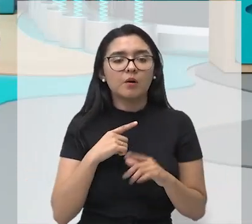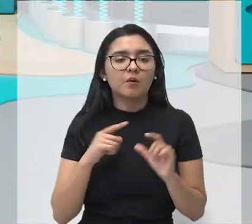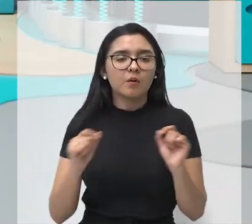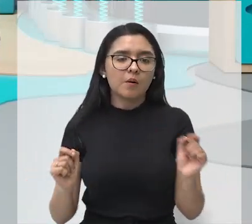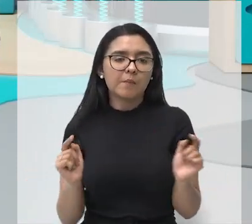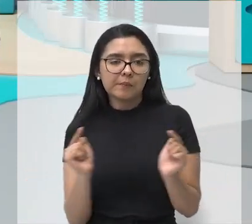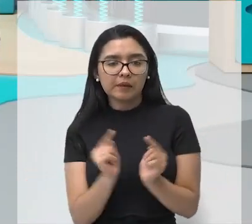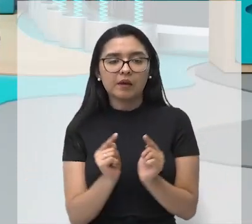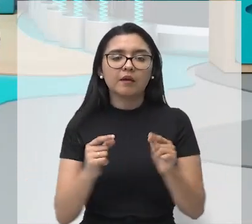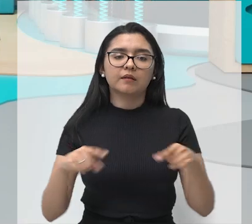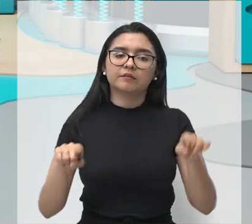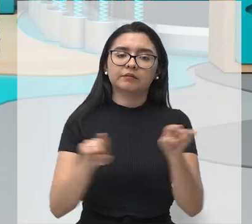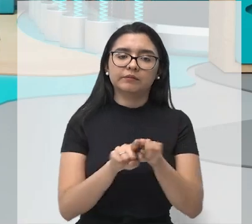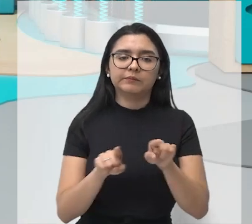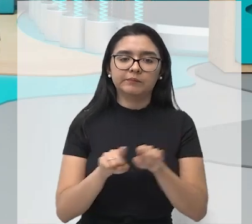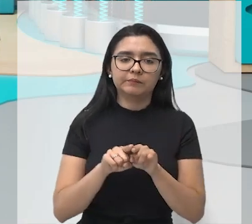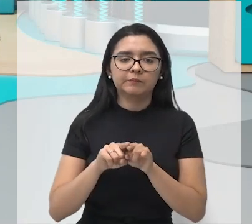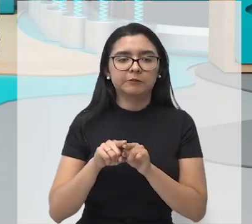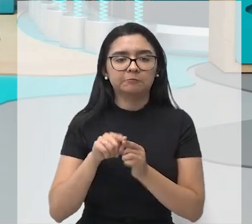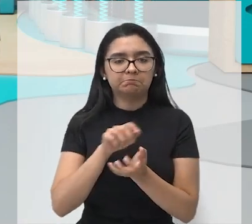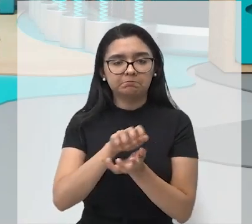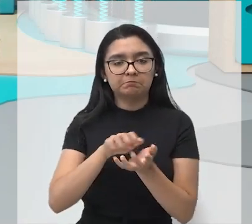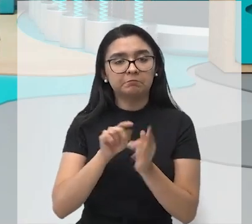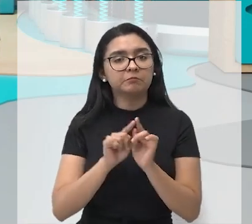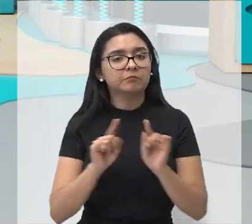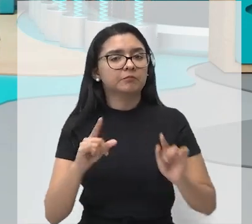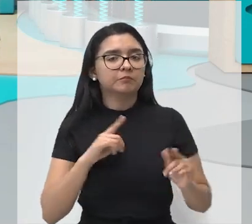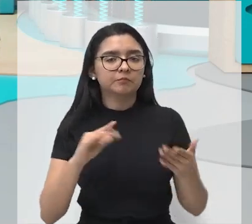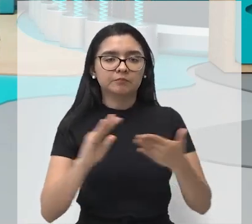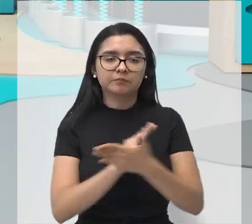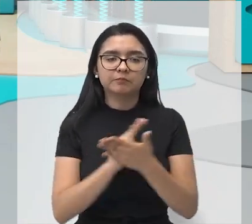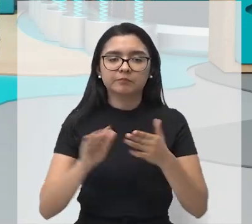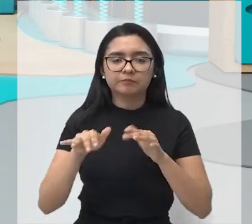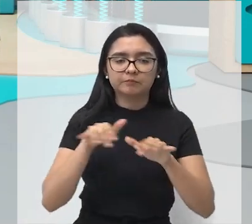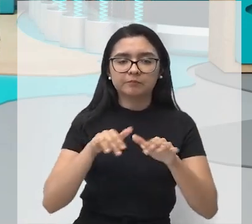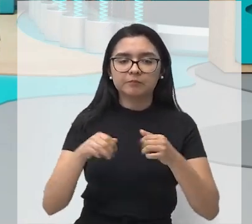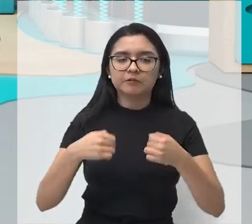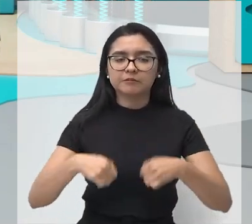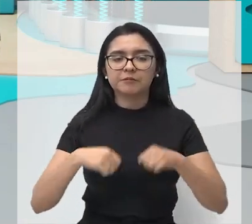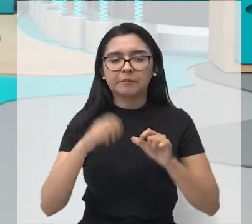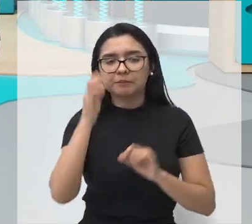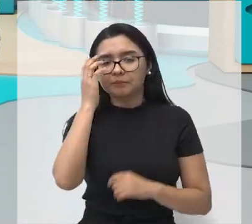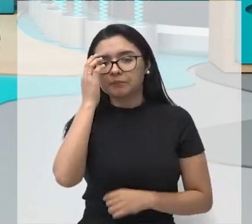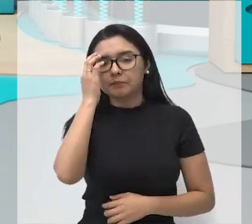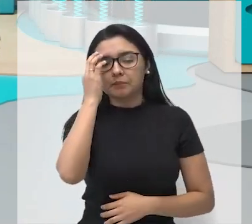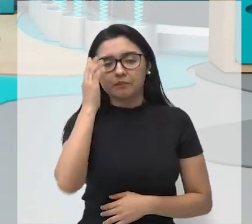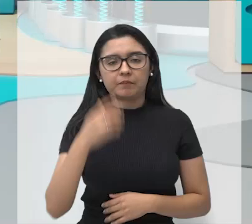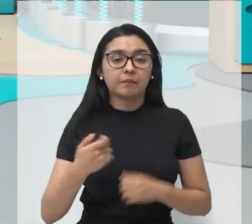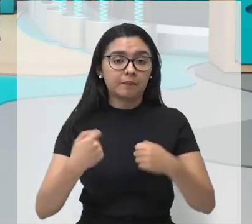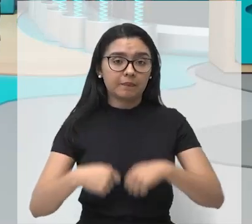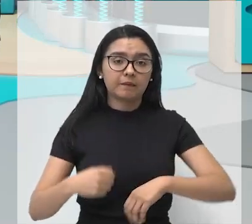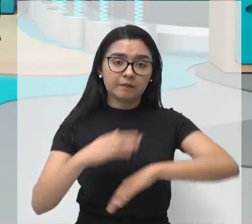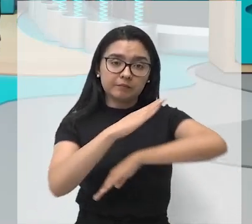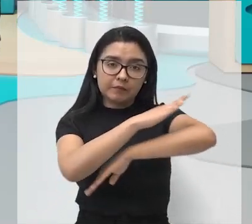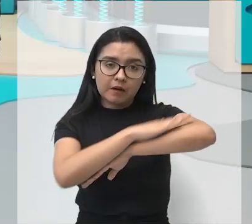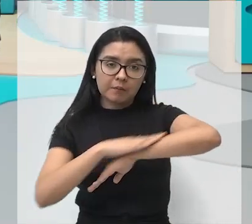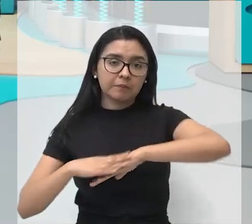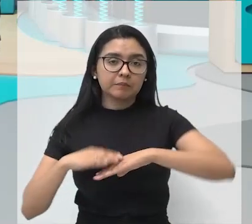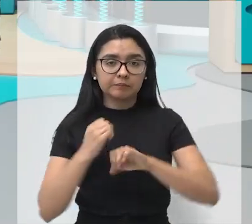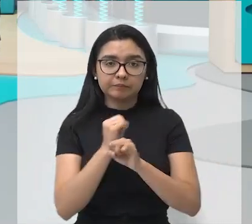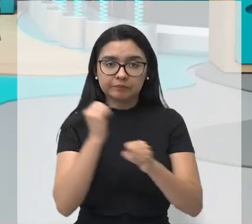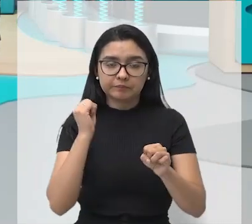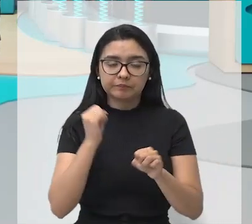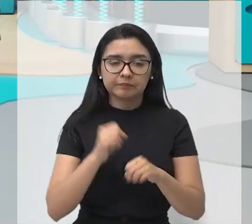elas são medianas, né? Mas tem aquelas manobras que nós precisamos aí de uma rampa maior para que aconteçam, tá